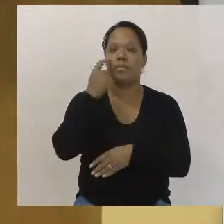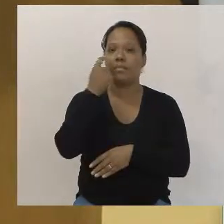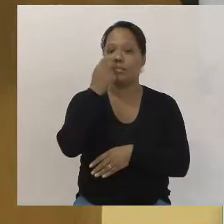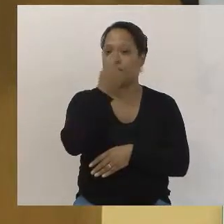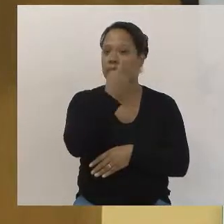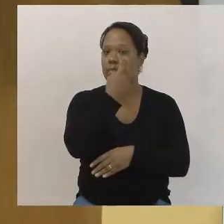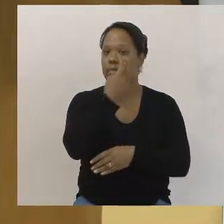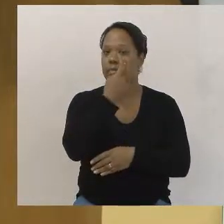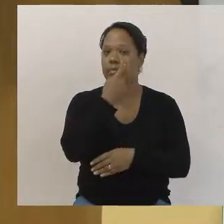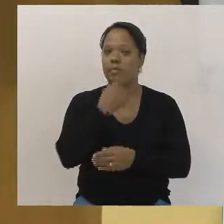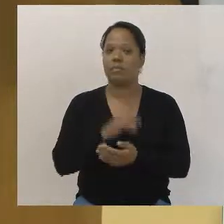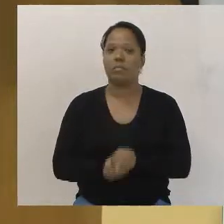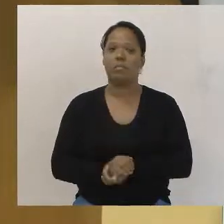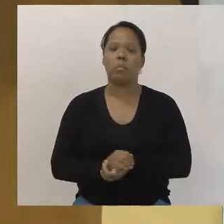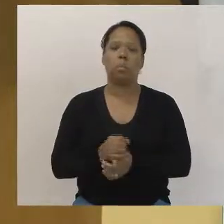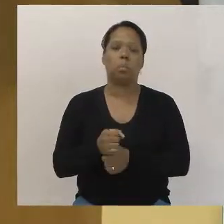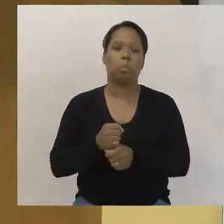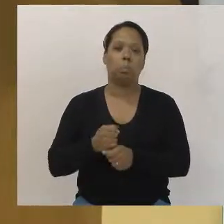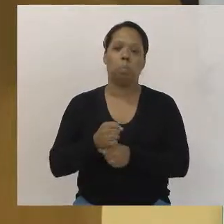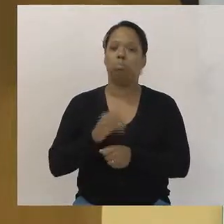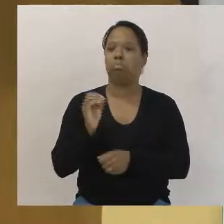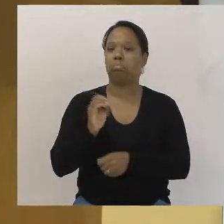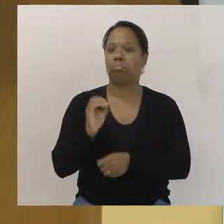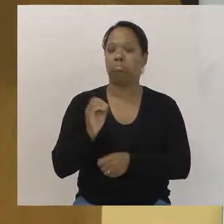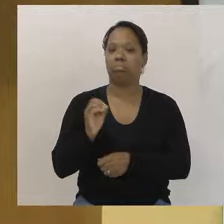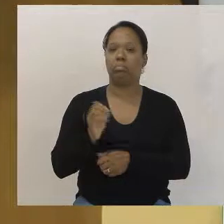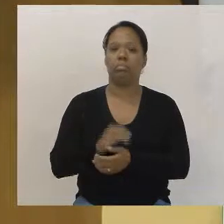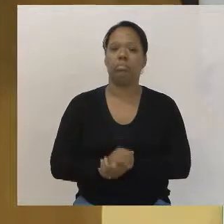tempo passa lá e não fez feio